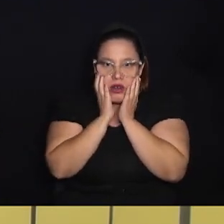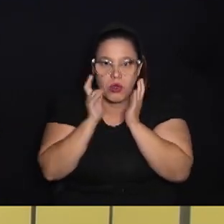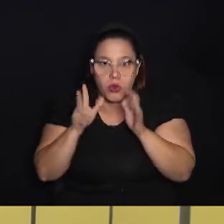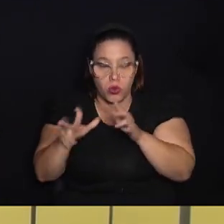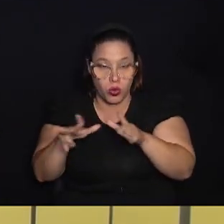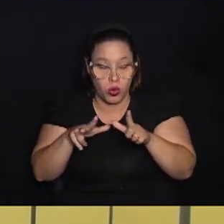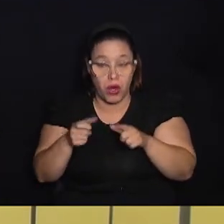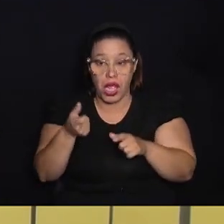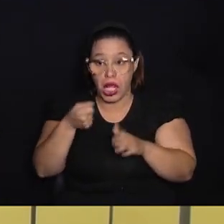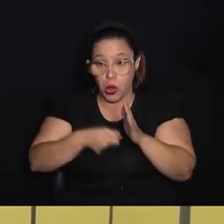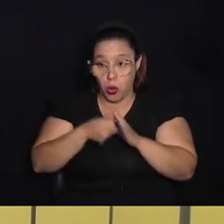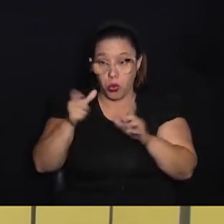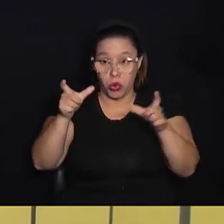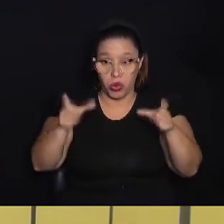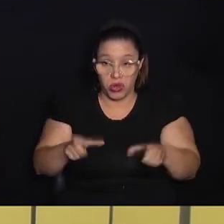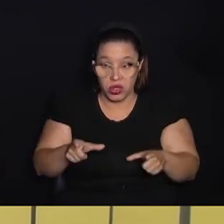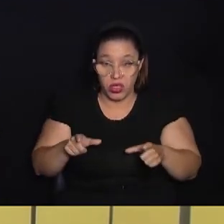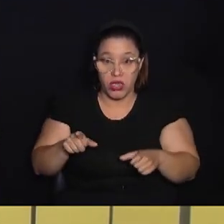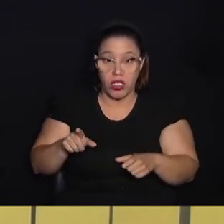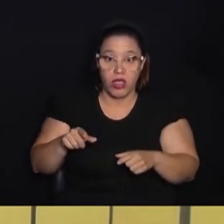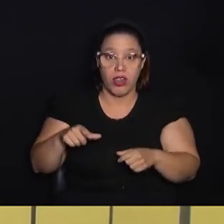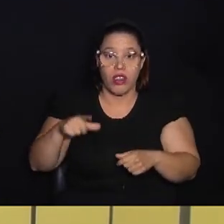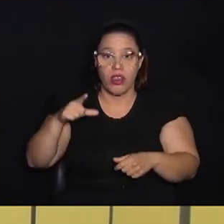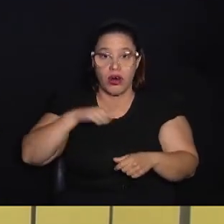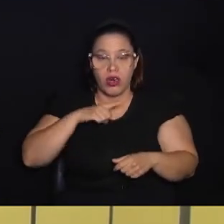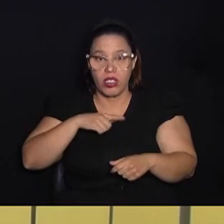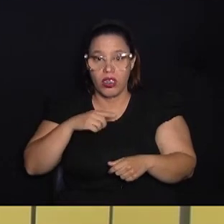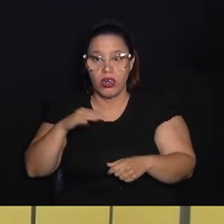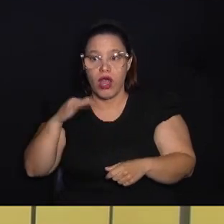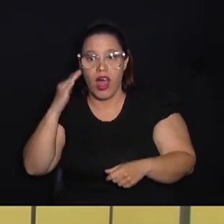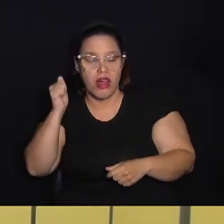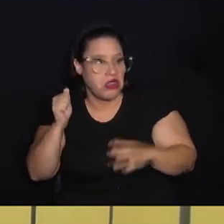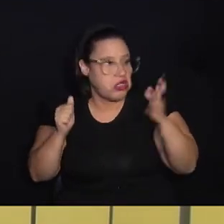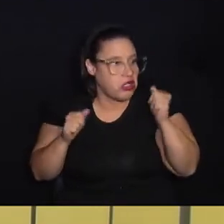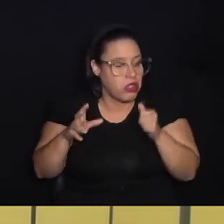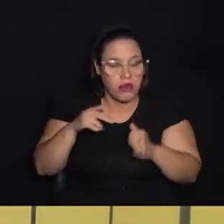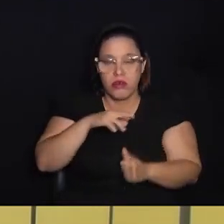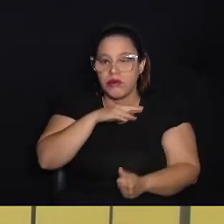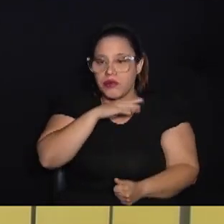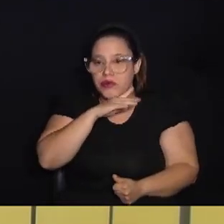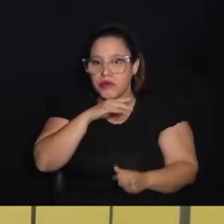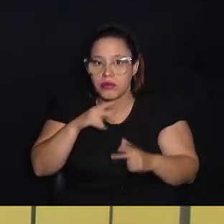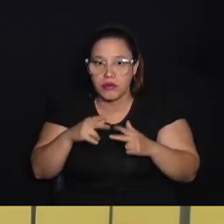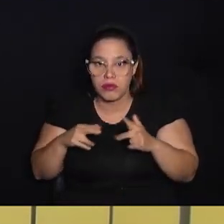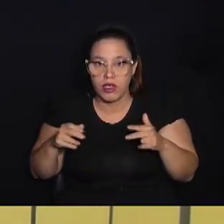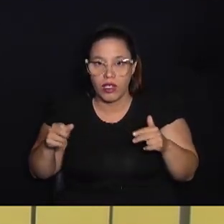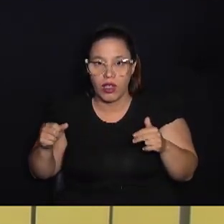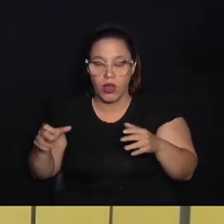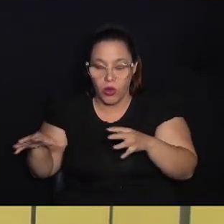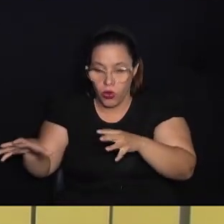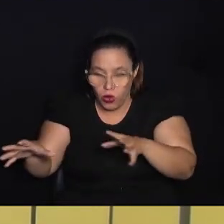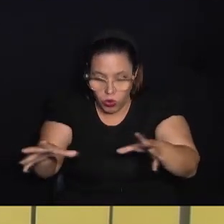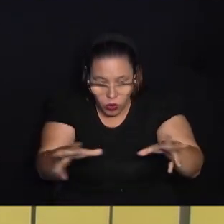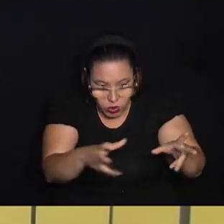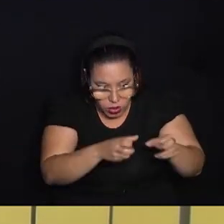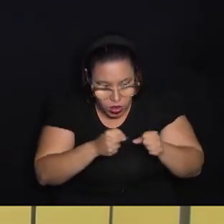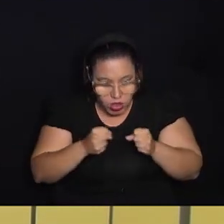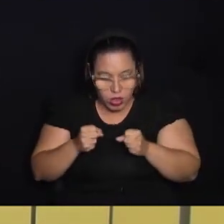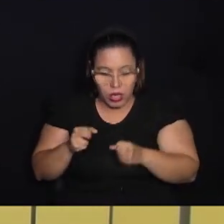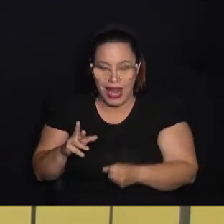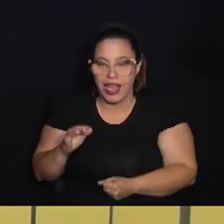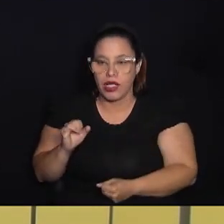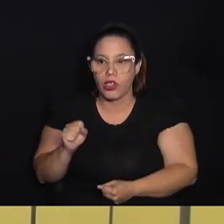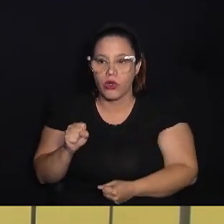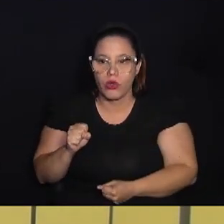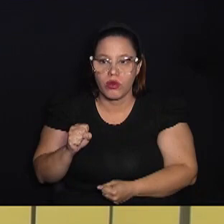apenas em um local e aí com o tempo começaram a chamar a atenção dos animais começaram a pegar e aí a colônia alemã foi lá e recolheu esses restos mortais e